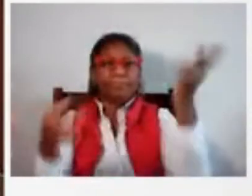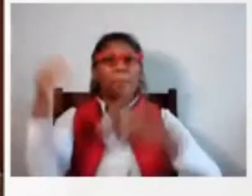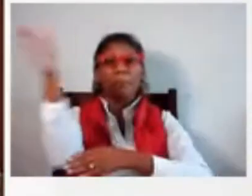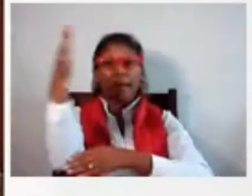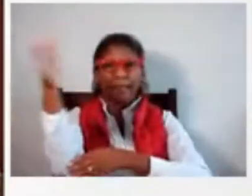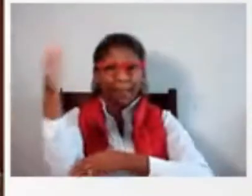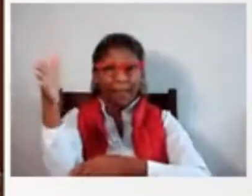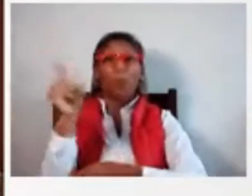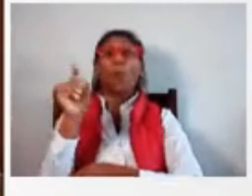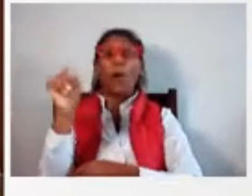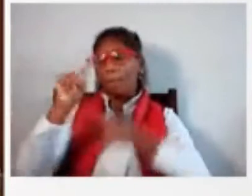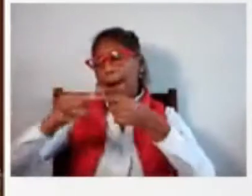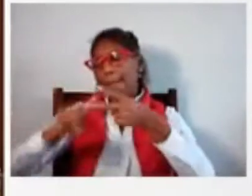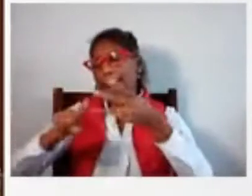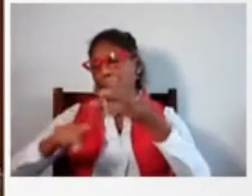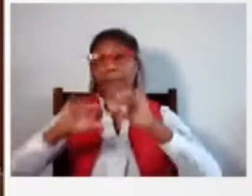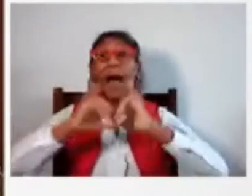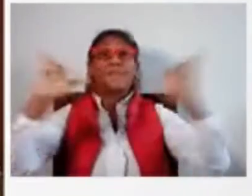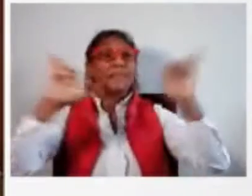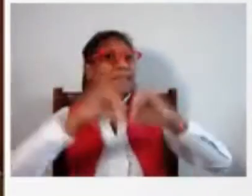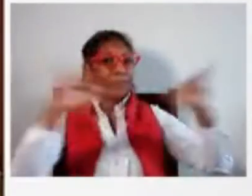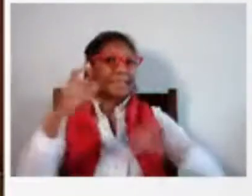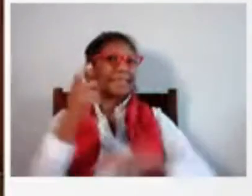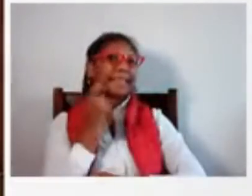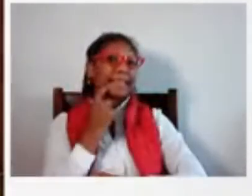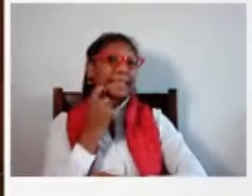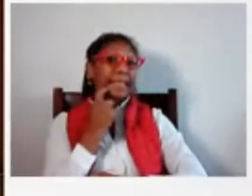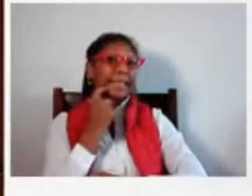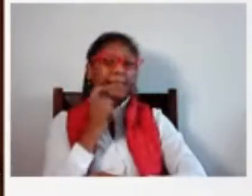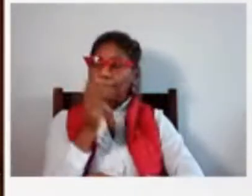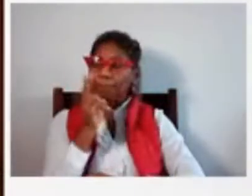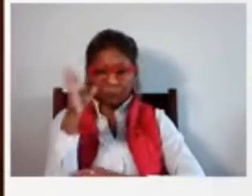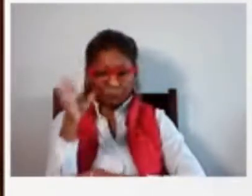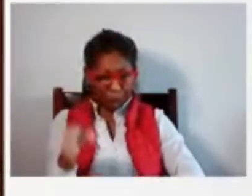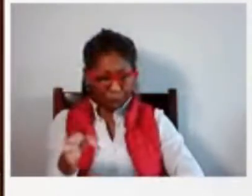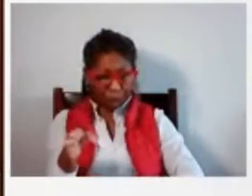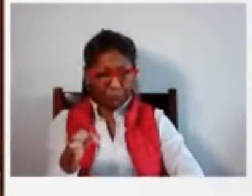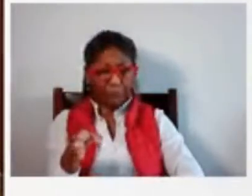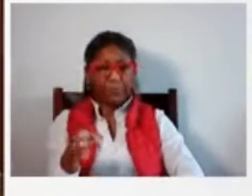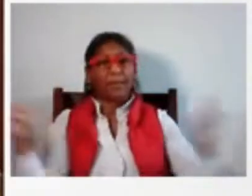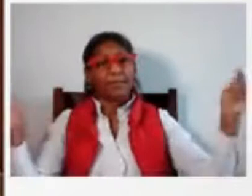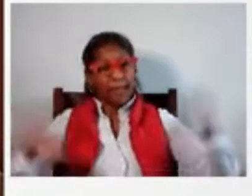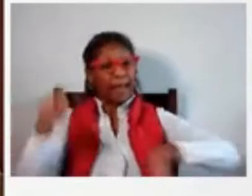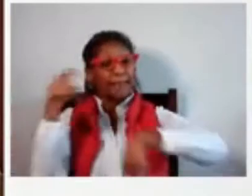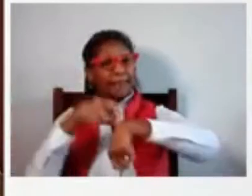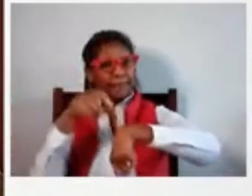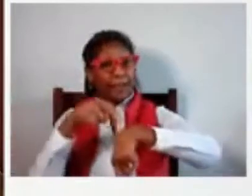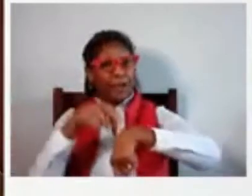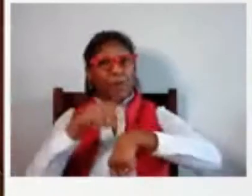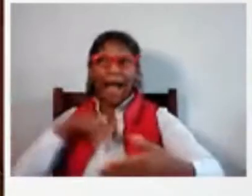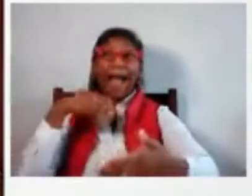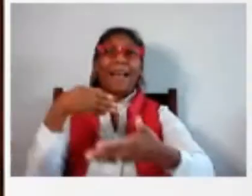então, essas bandeiras para os municípios na sexta-feira, dar a oportunidade até segunda-feira de